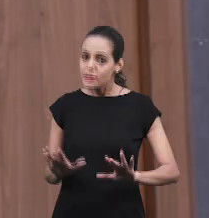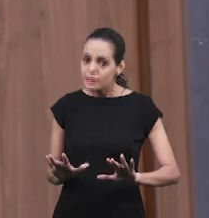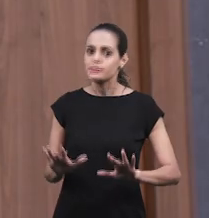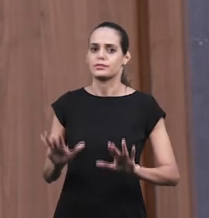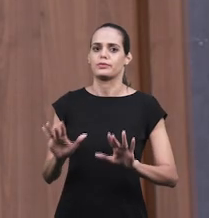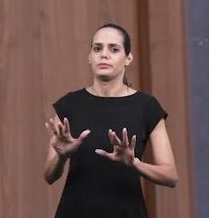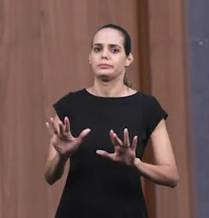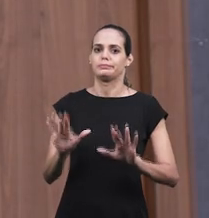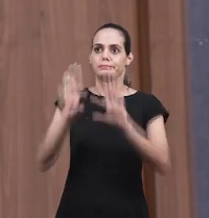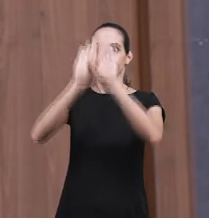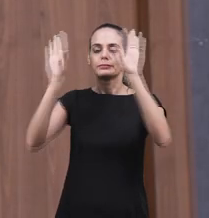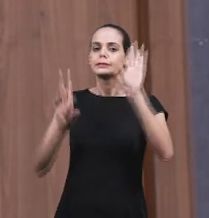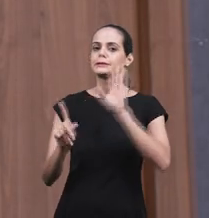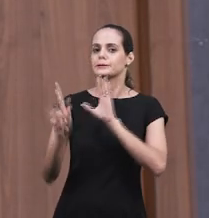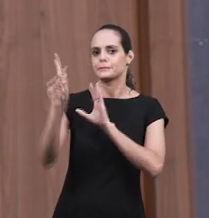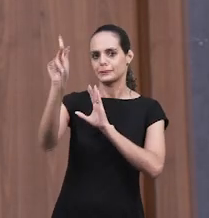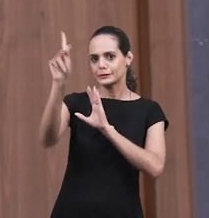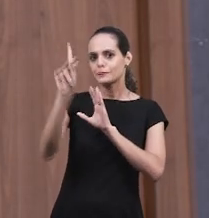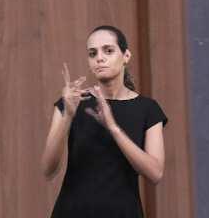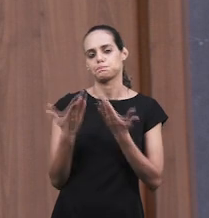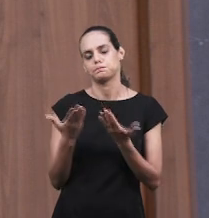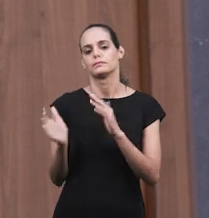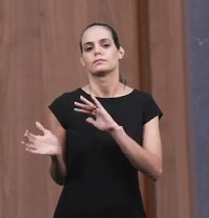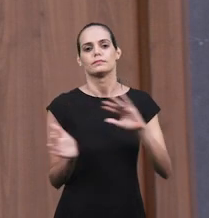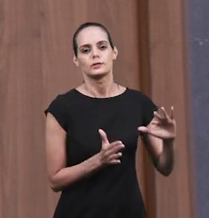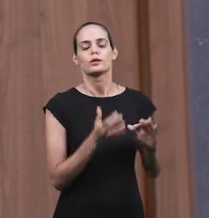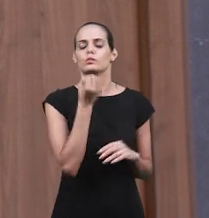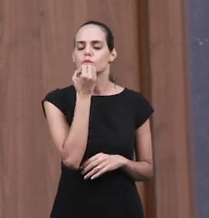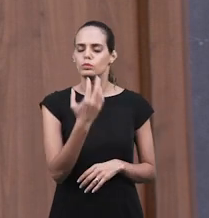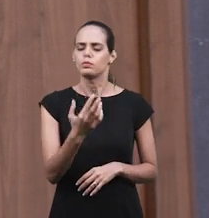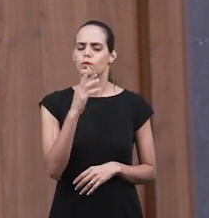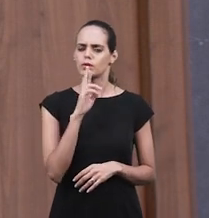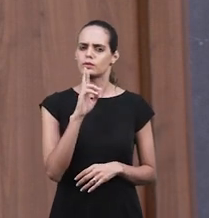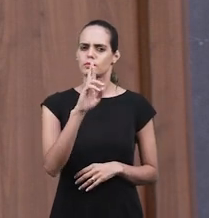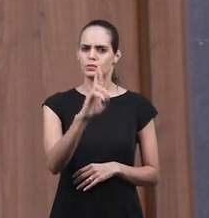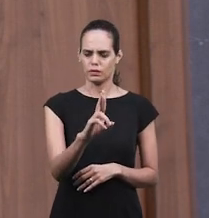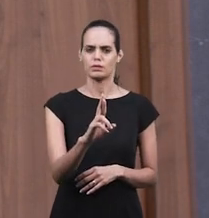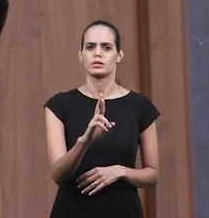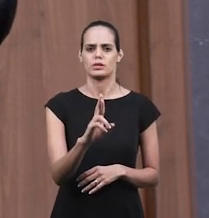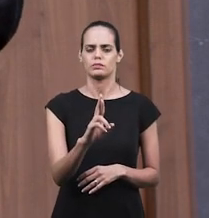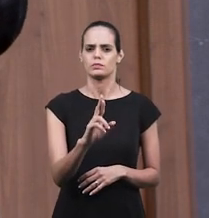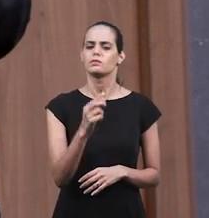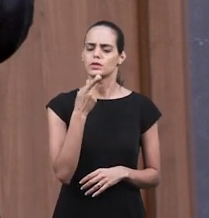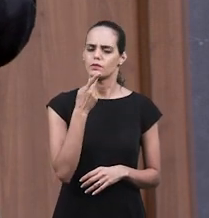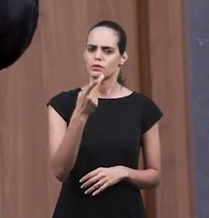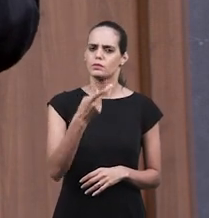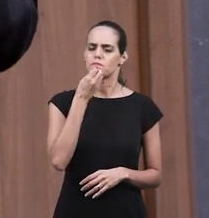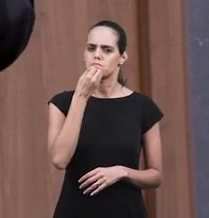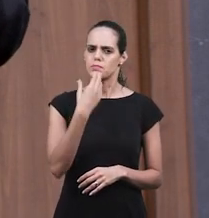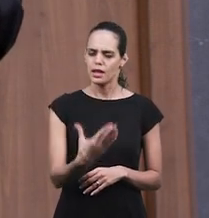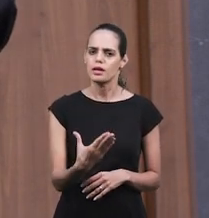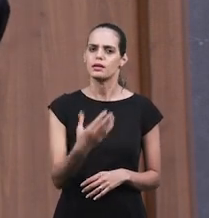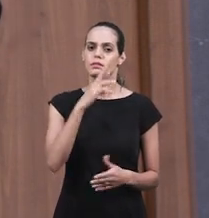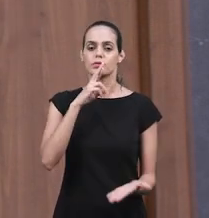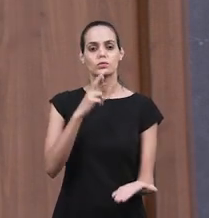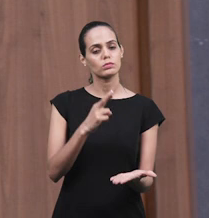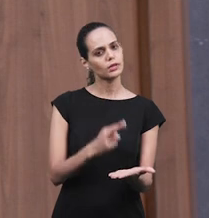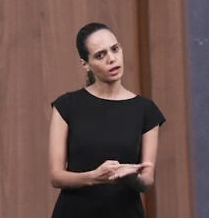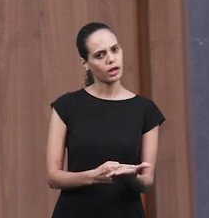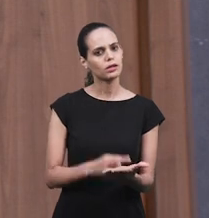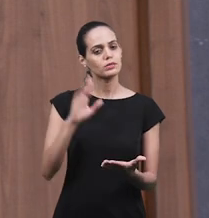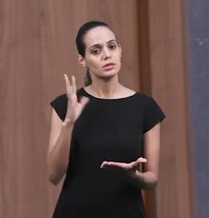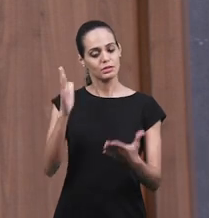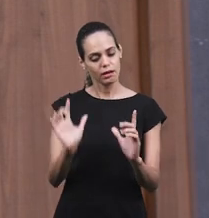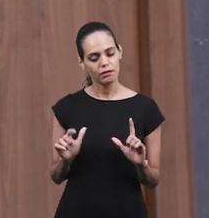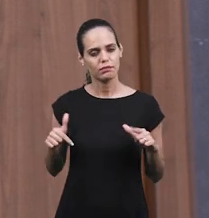eternidade. Amém. A paz do Senhor para você também, Eduardo. Você colocou muito bem os reflexos da atitude do credor